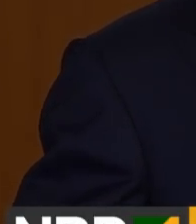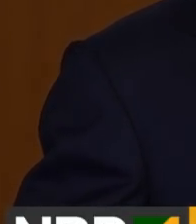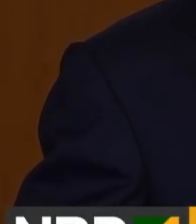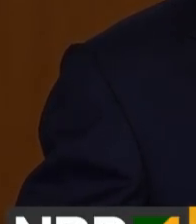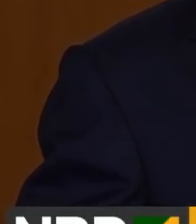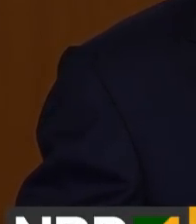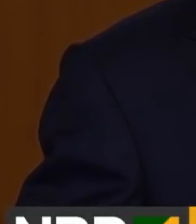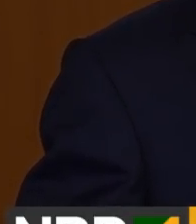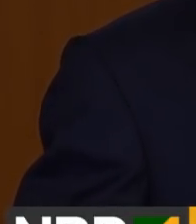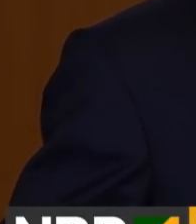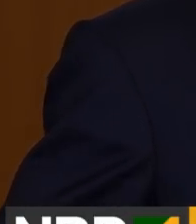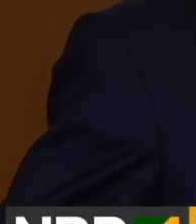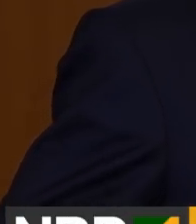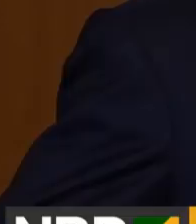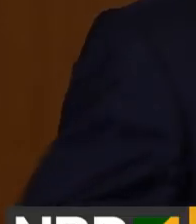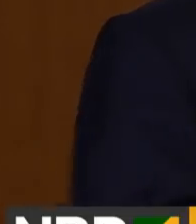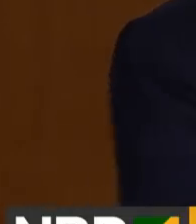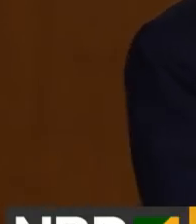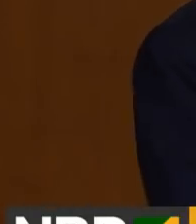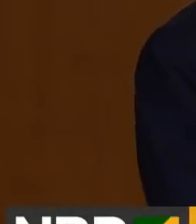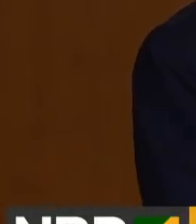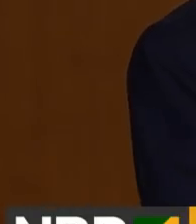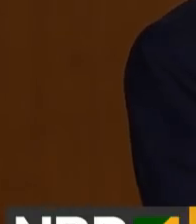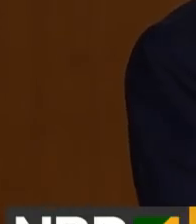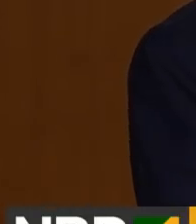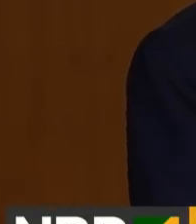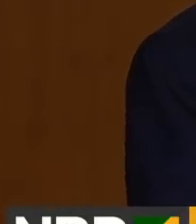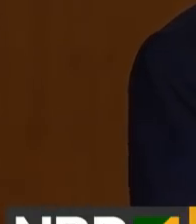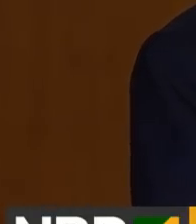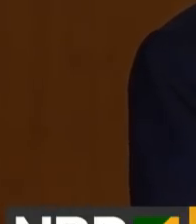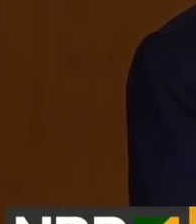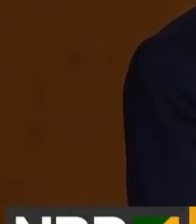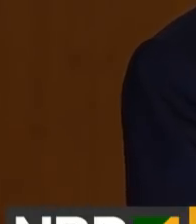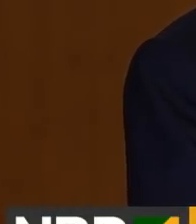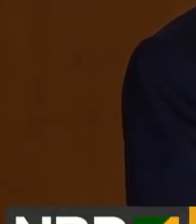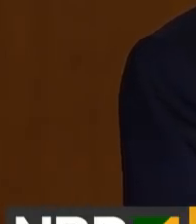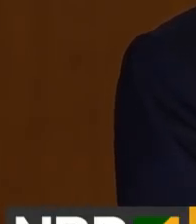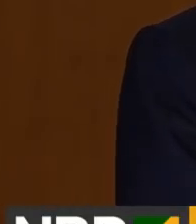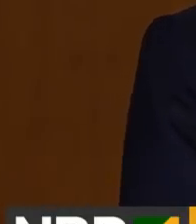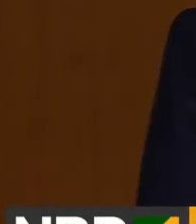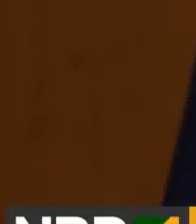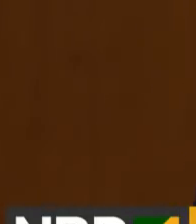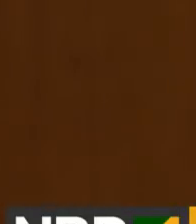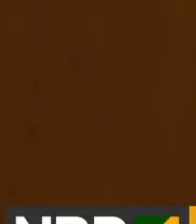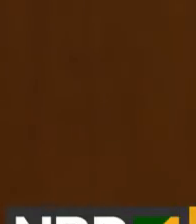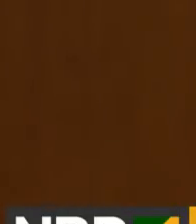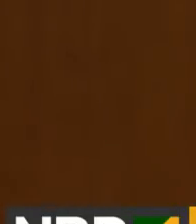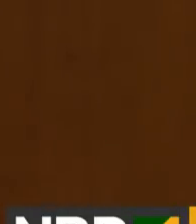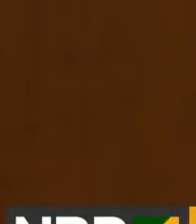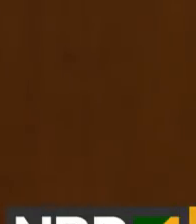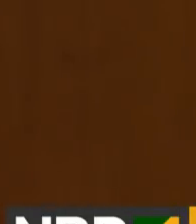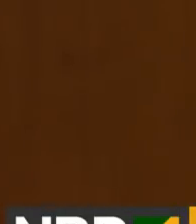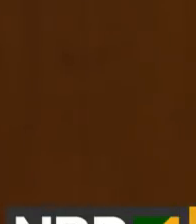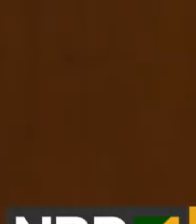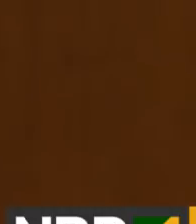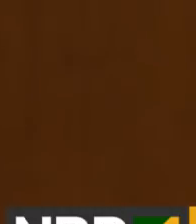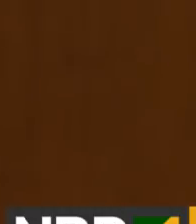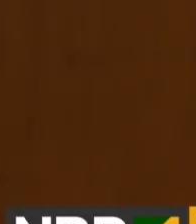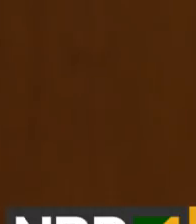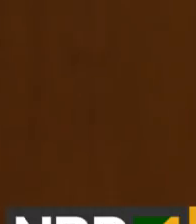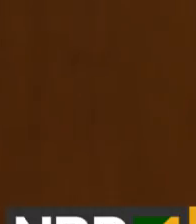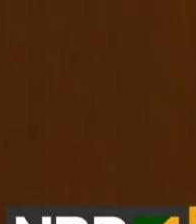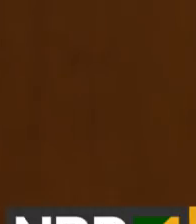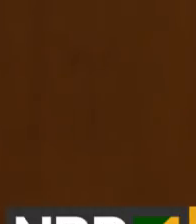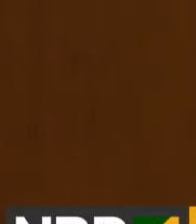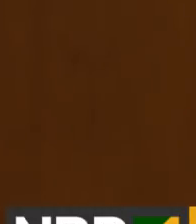de colaboração, de convivência, de coincidência, como é o Brasil. E eu estou muito feliz, presidente Temer,